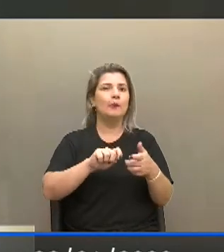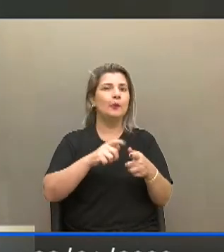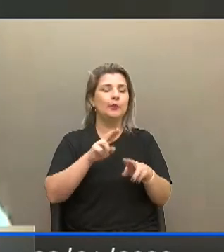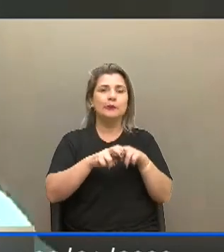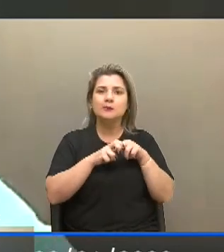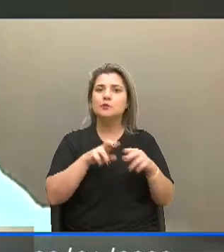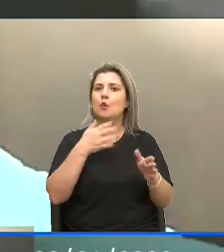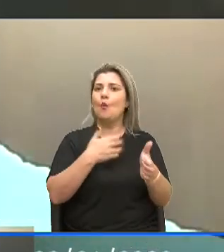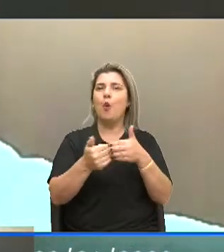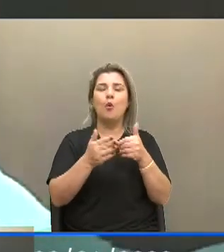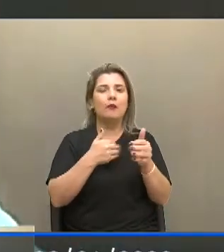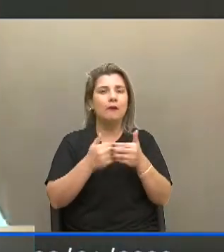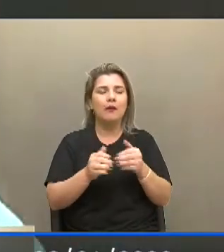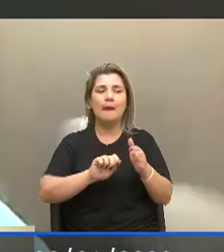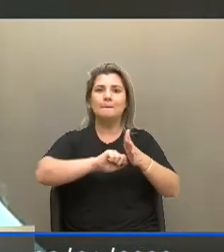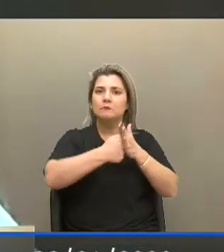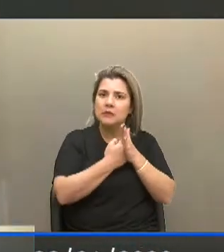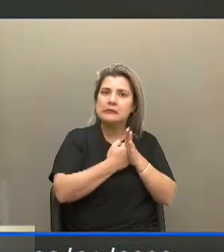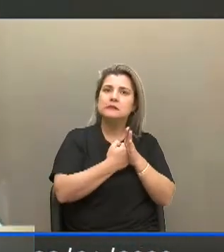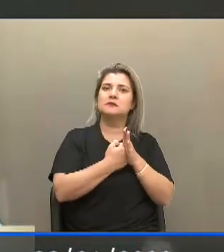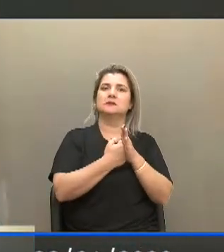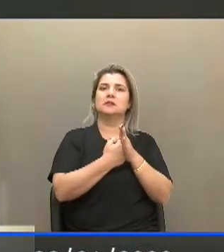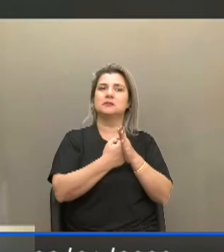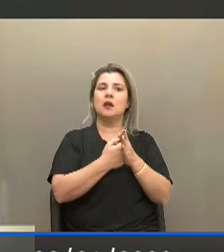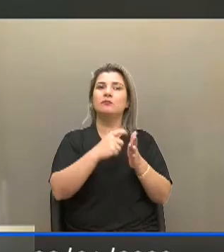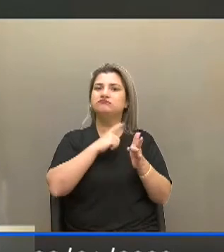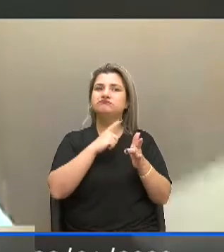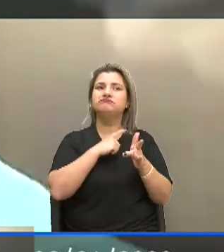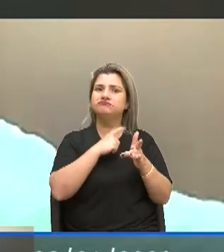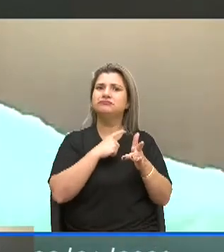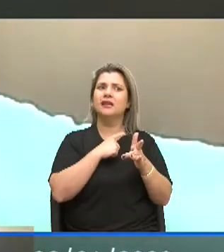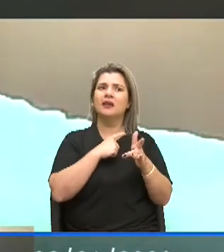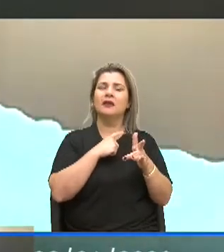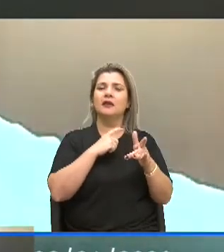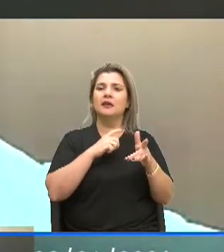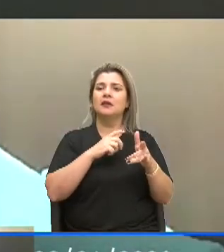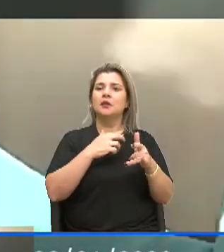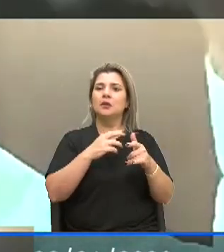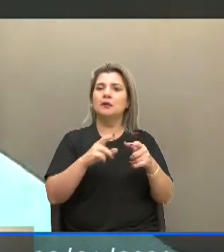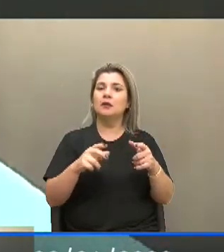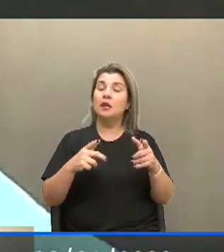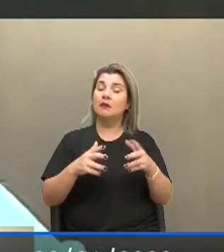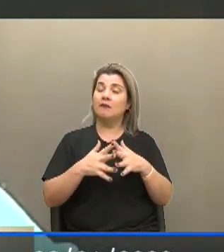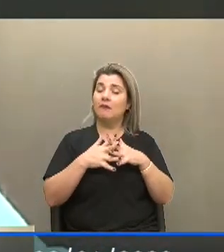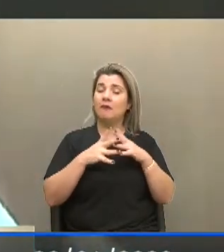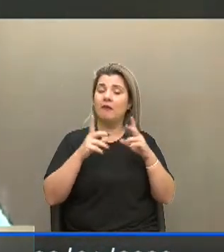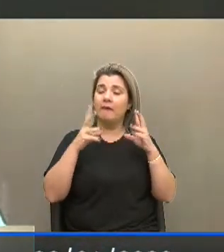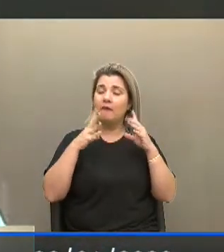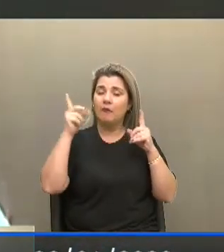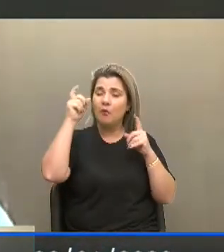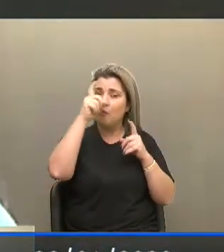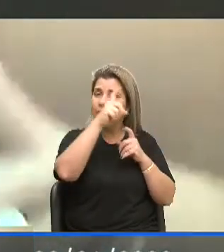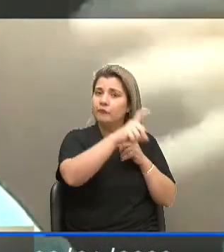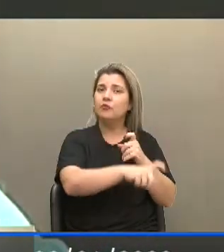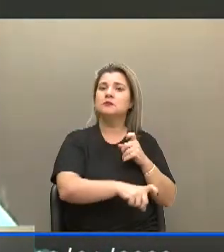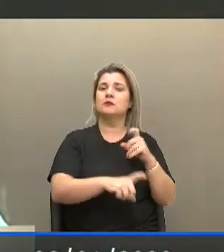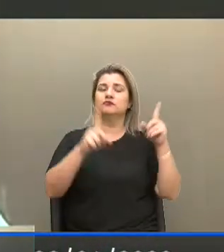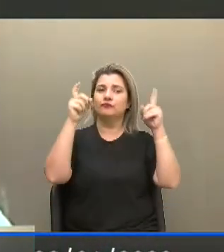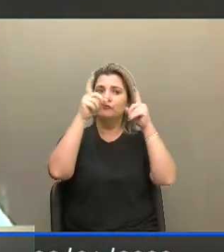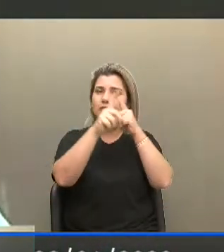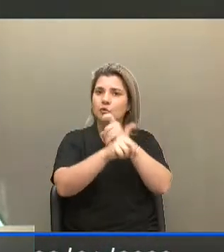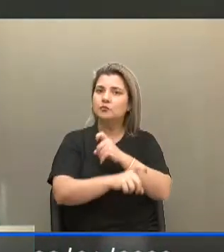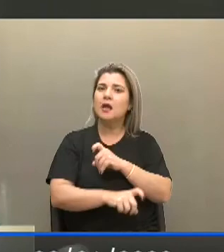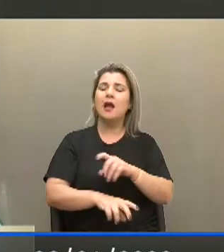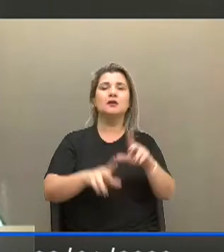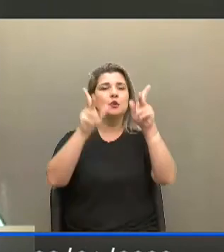impactos muito grandes a setores nossos produtivos que são importantes, que envolvem agricultores, familiares, pessoas que estão trabalhando lá na